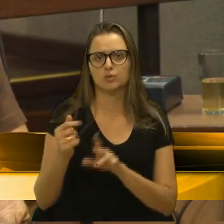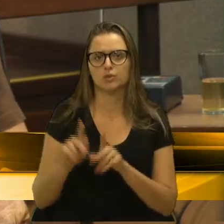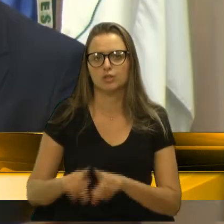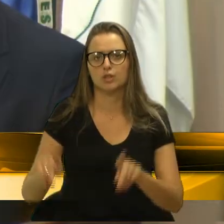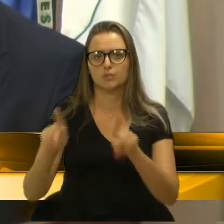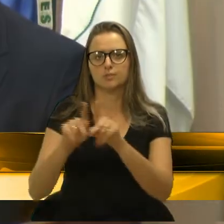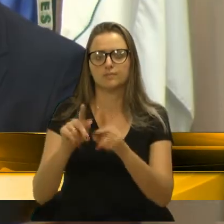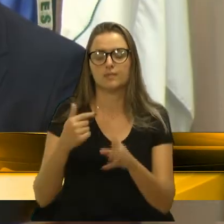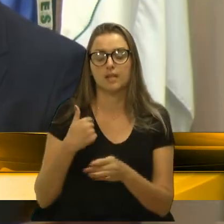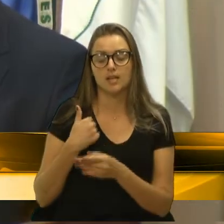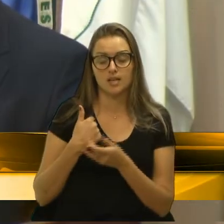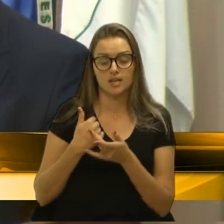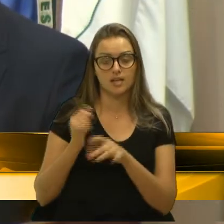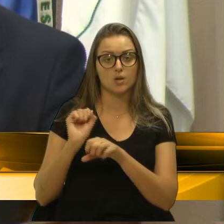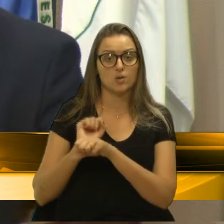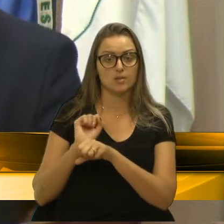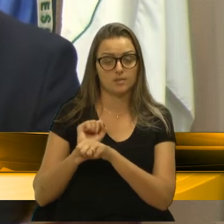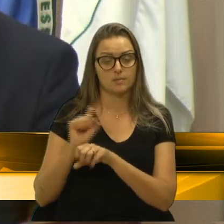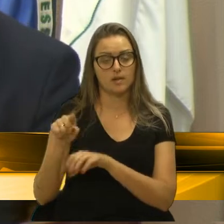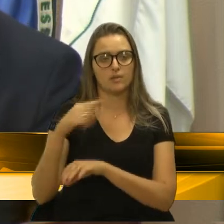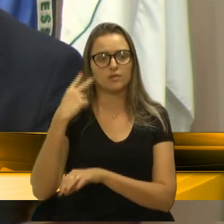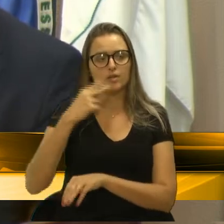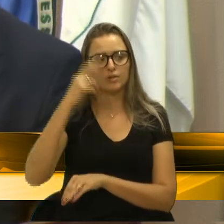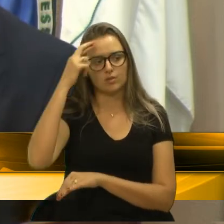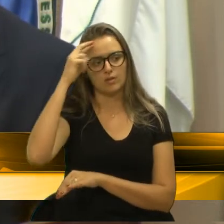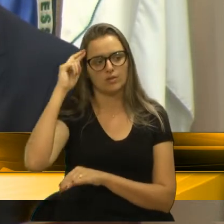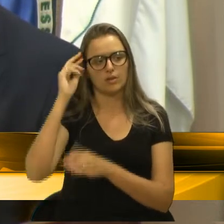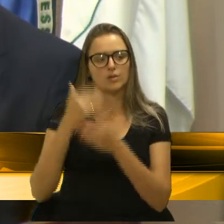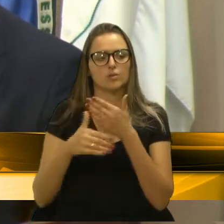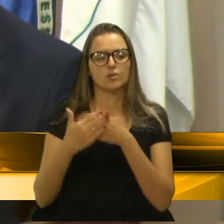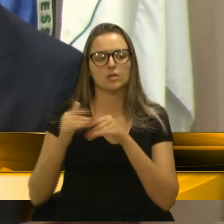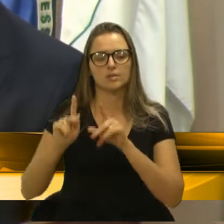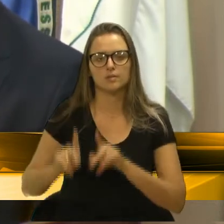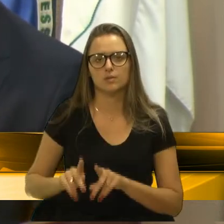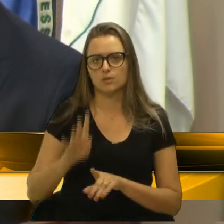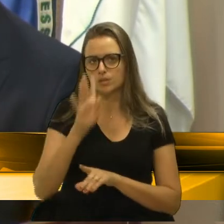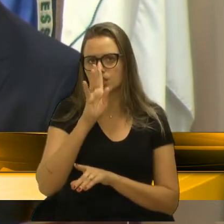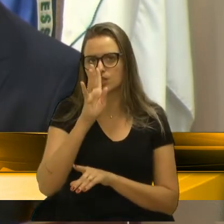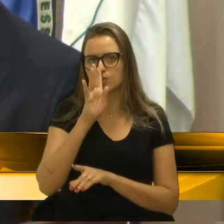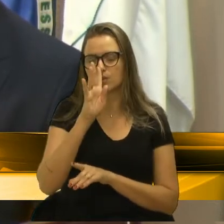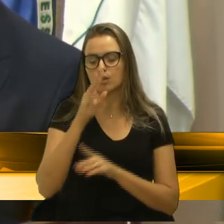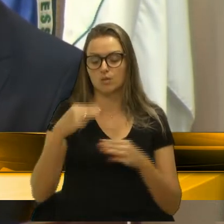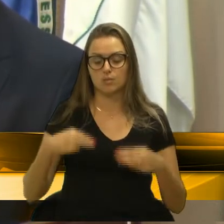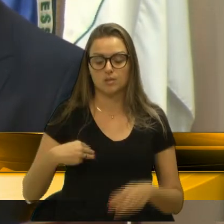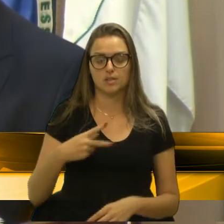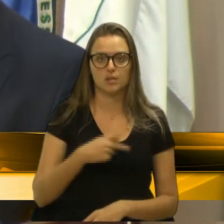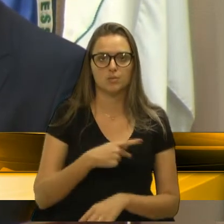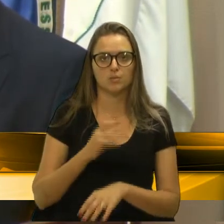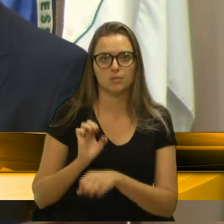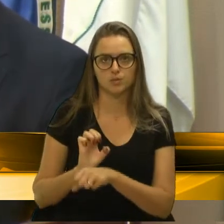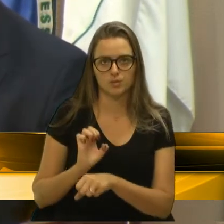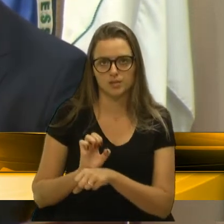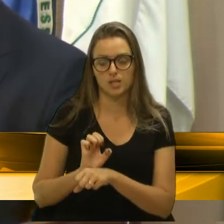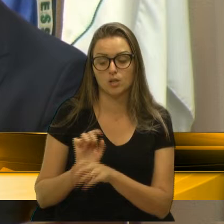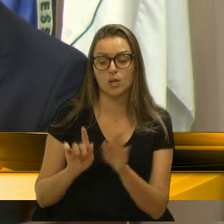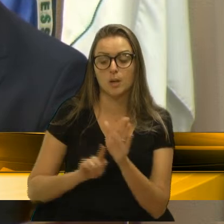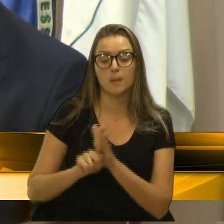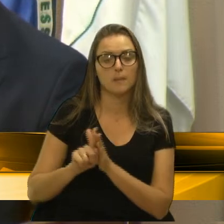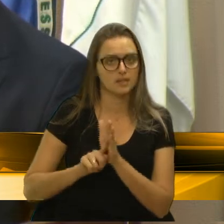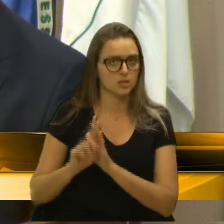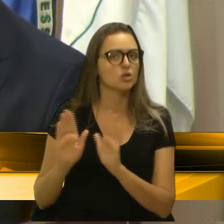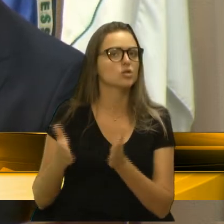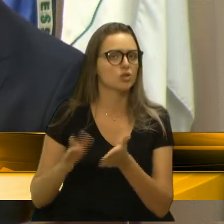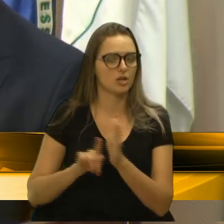eu espero, vereador Rafael, vereadores e aqueles que nos assistem, que o Ministério Público Estadual apure, já está